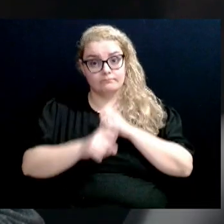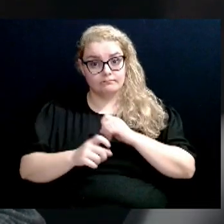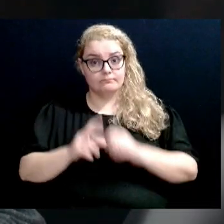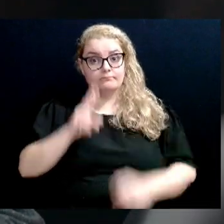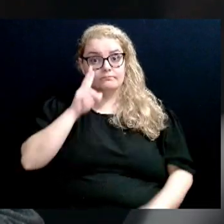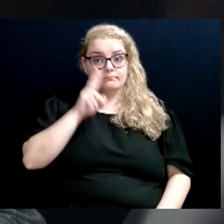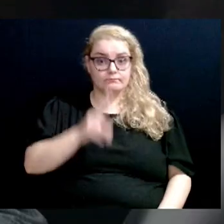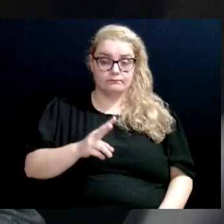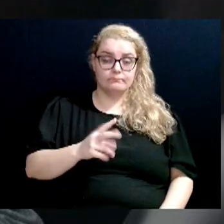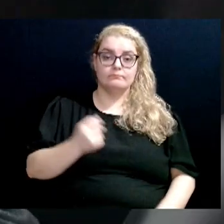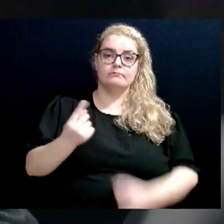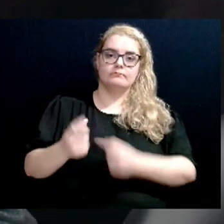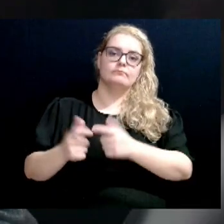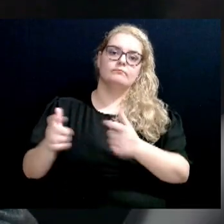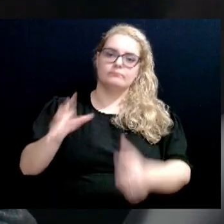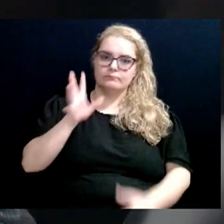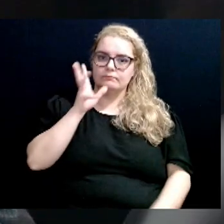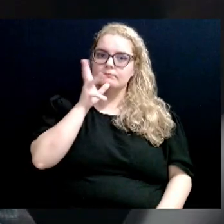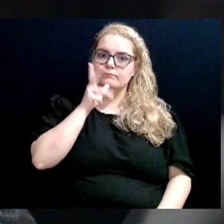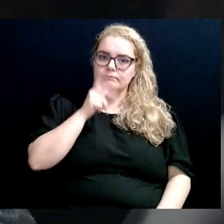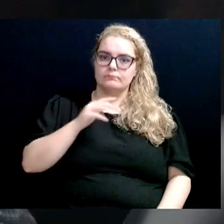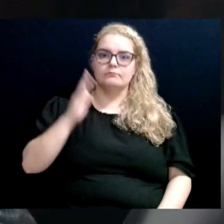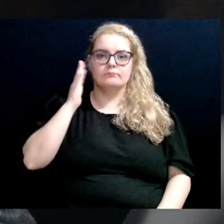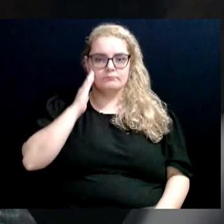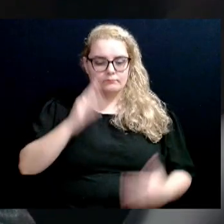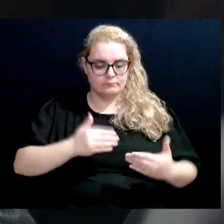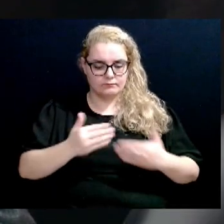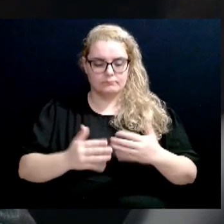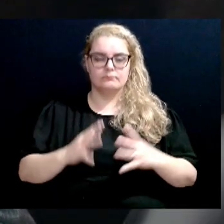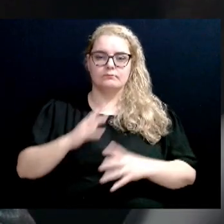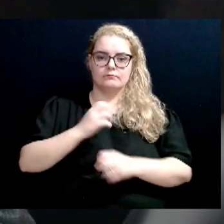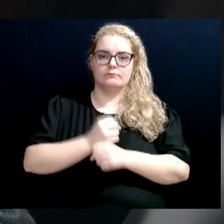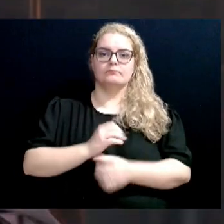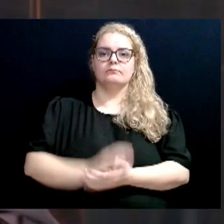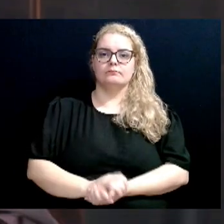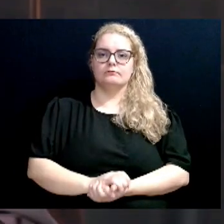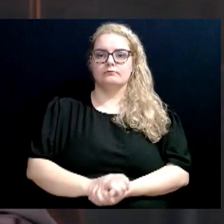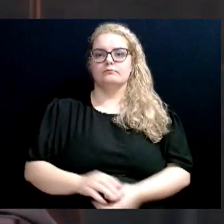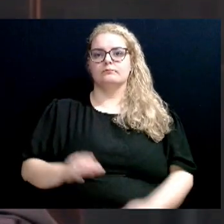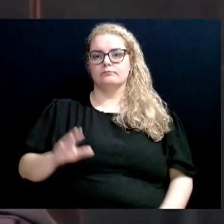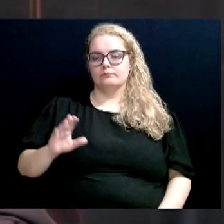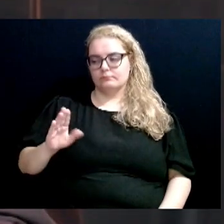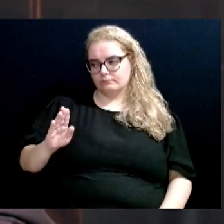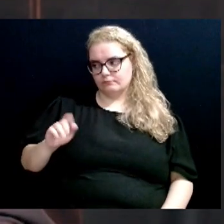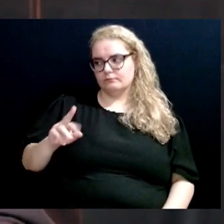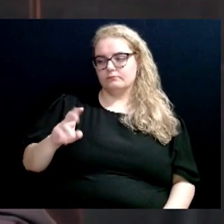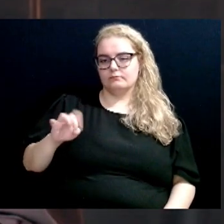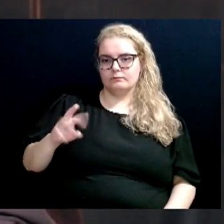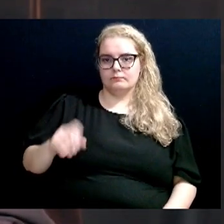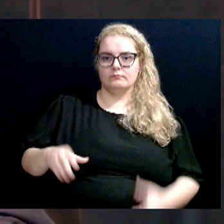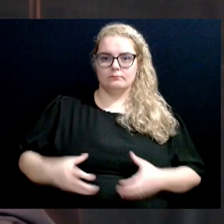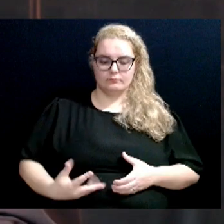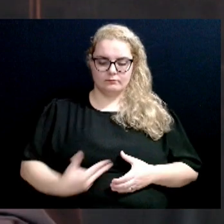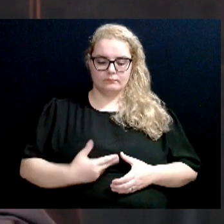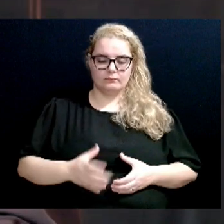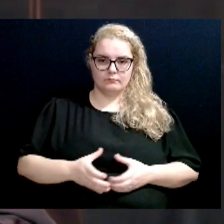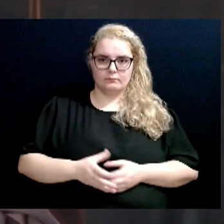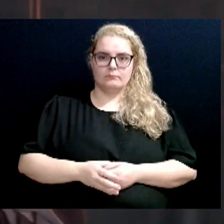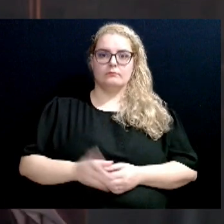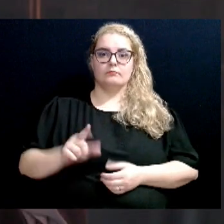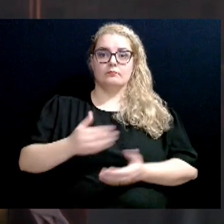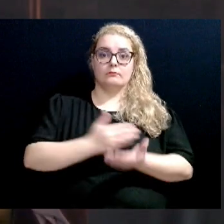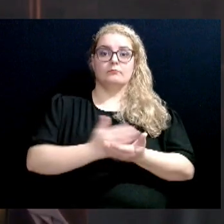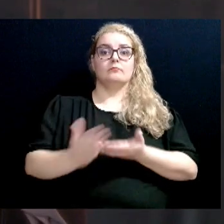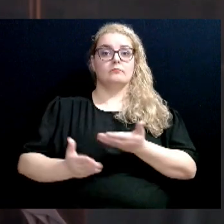ainda demorando um pouco para entender o processo como um todo. A bariátrica, ela é o início, não é, de um tratamento que